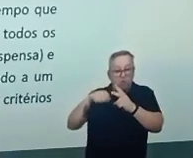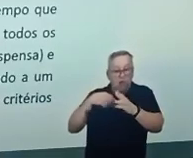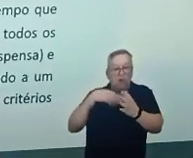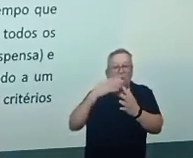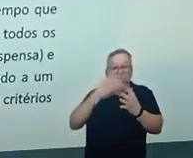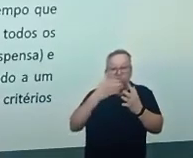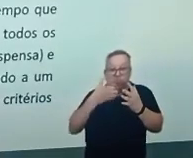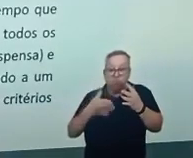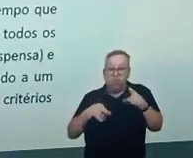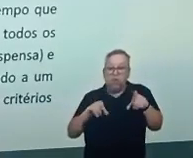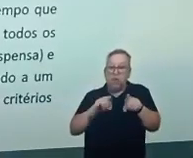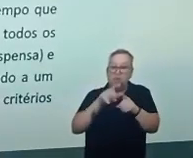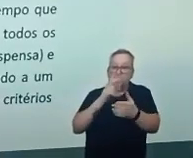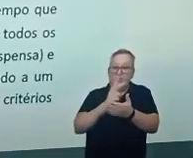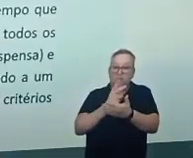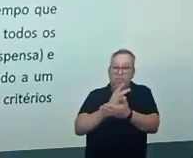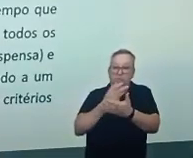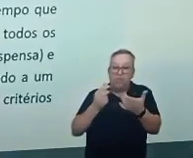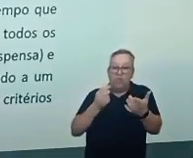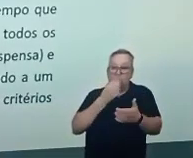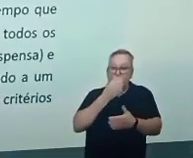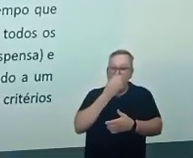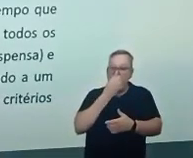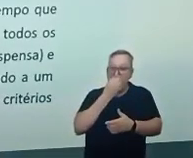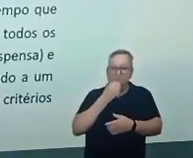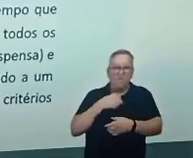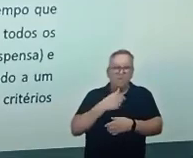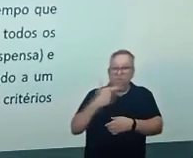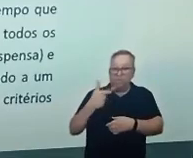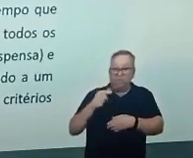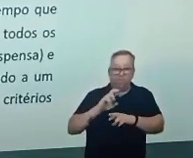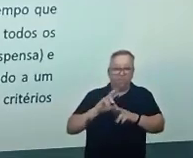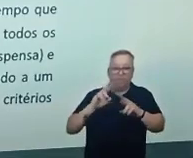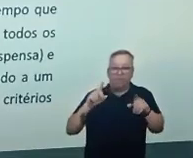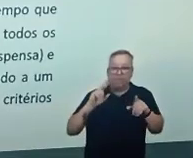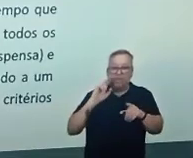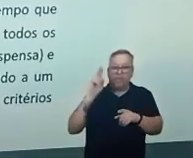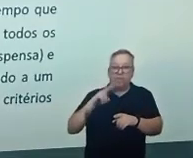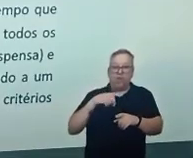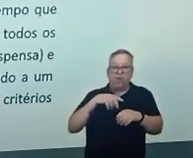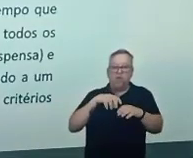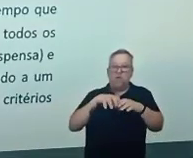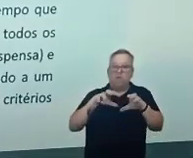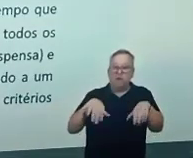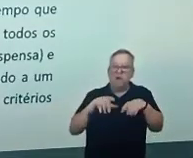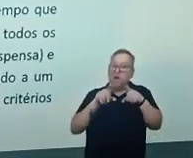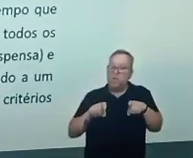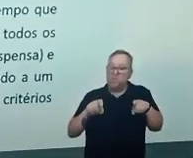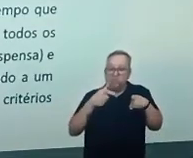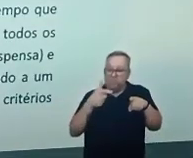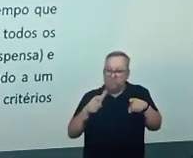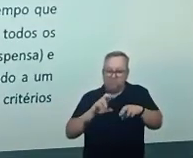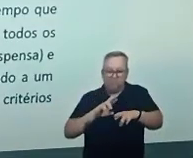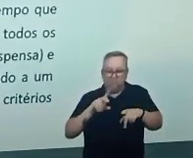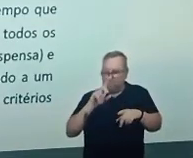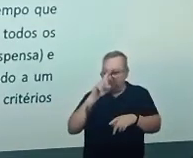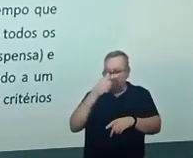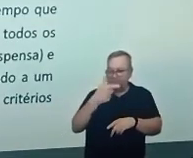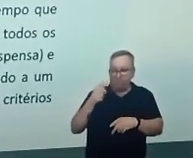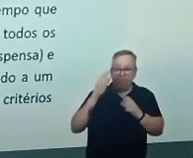intercalados, mesma coisa, tá, pessoal? Não tem diferença, vocês vão verificar lá no sistema, tudo certinho, não tem muitas